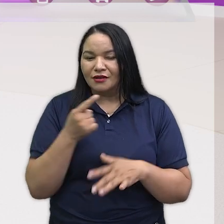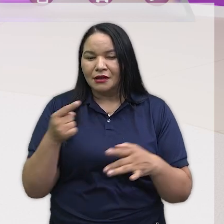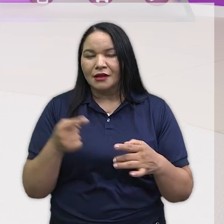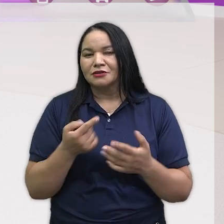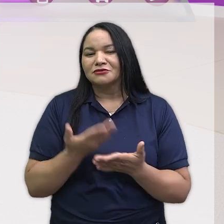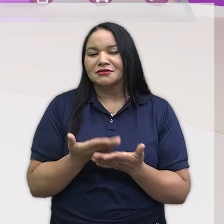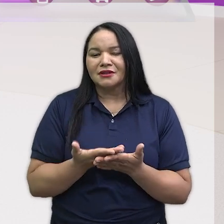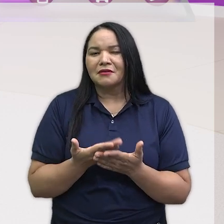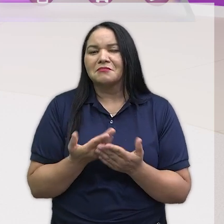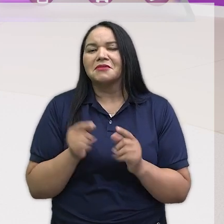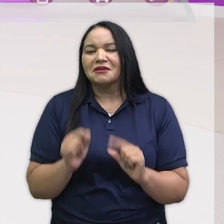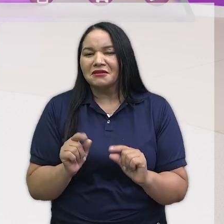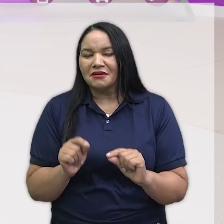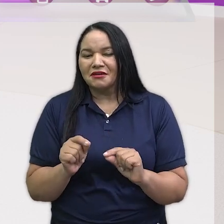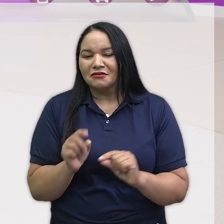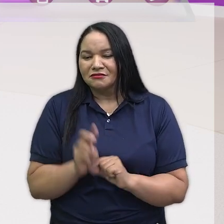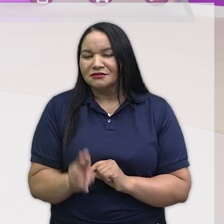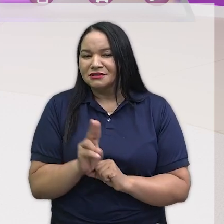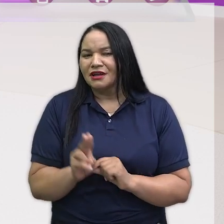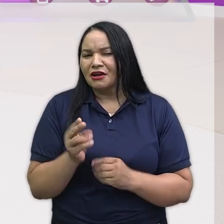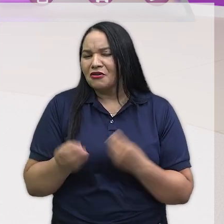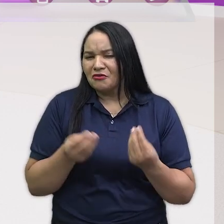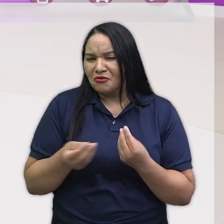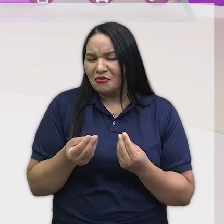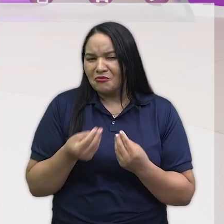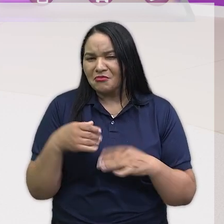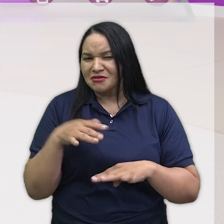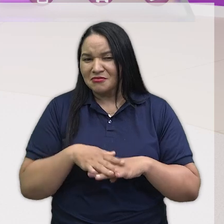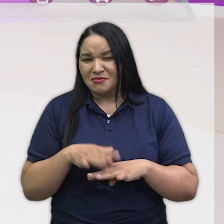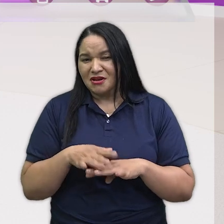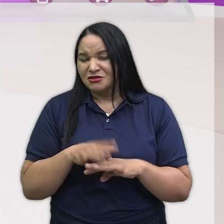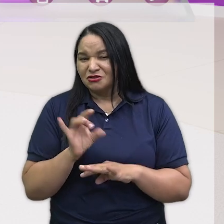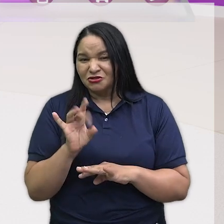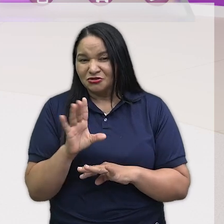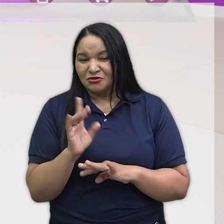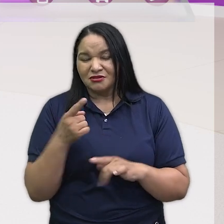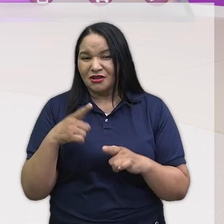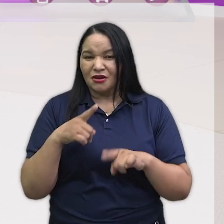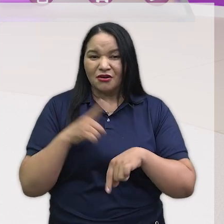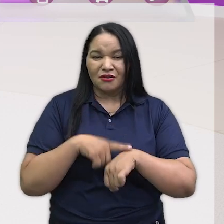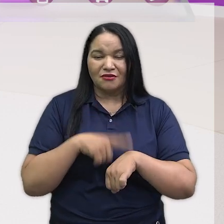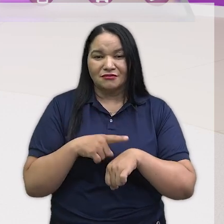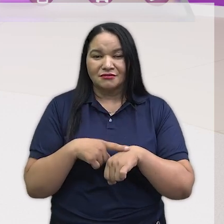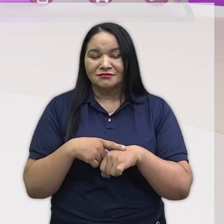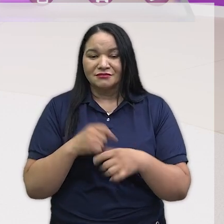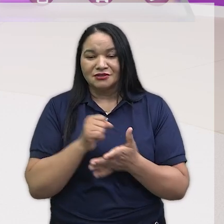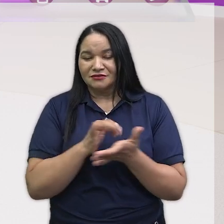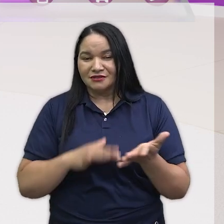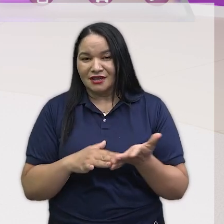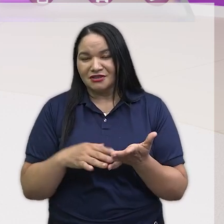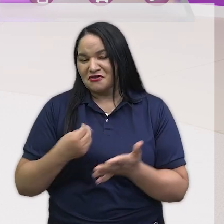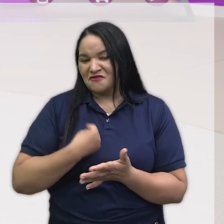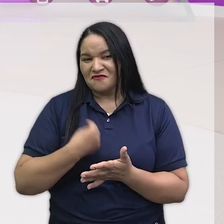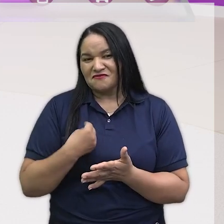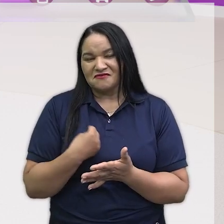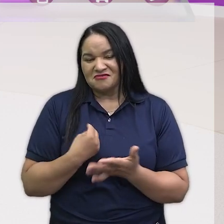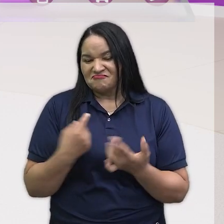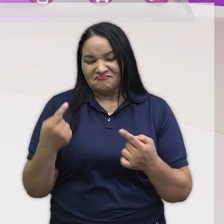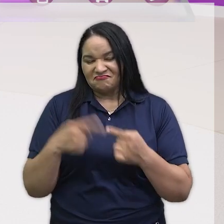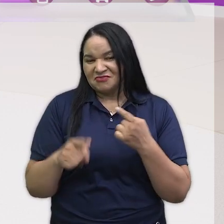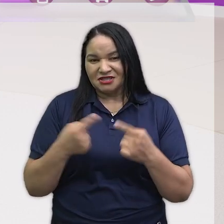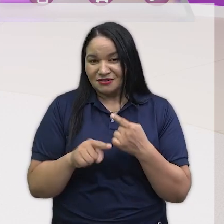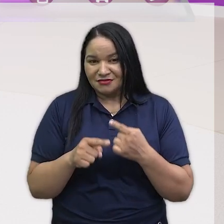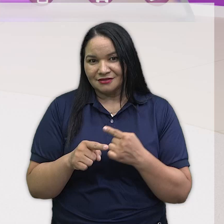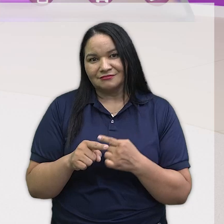para quê? Onde é que eu vou usar isso aí? Eu nem vou usar na matemática, né? Ah, na matemática é só na hora de resolver exercício. Na minha vida, não vou aí